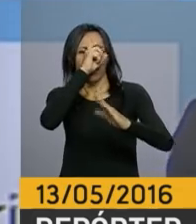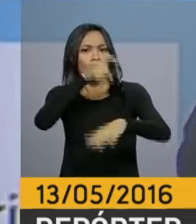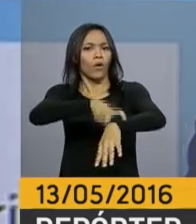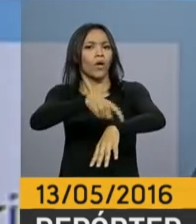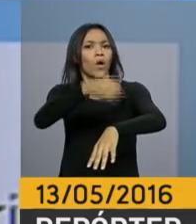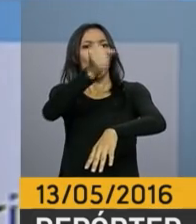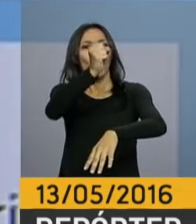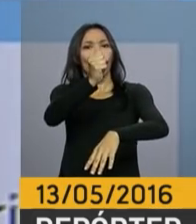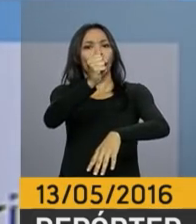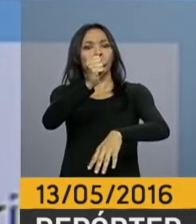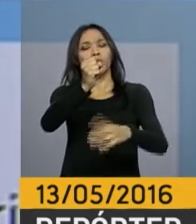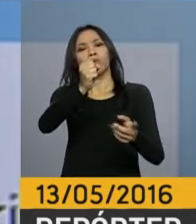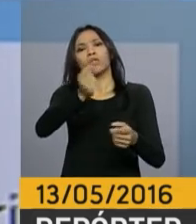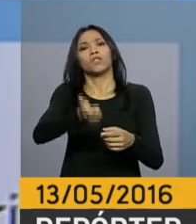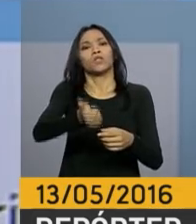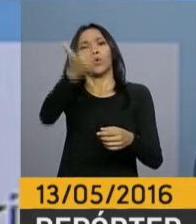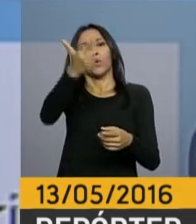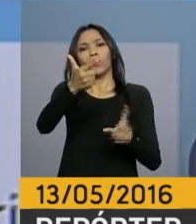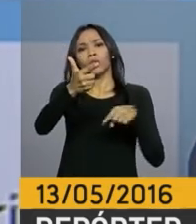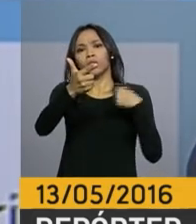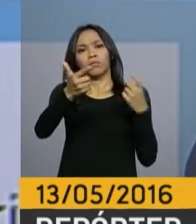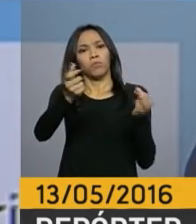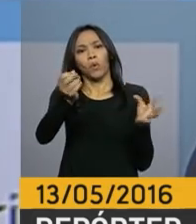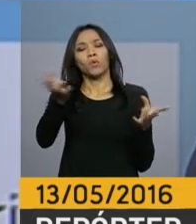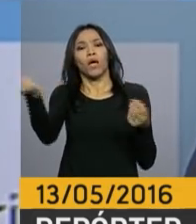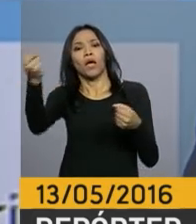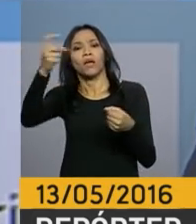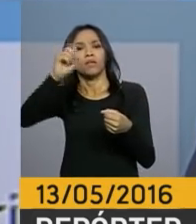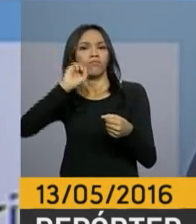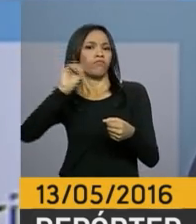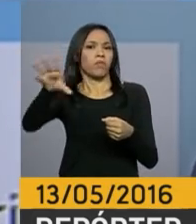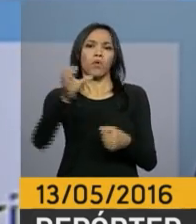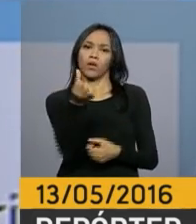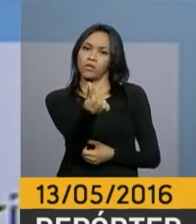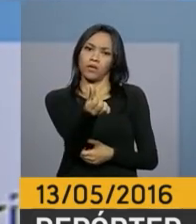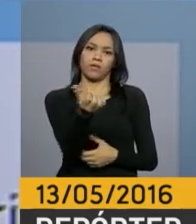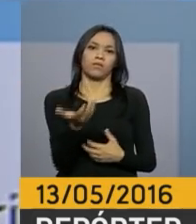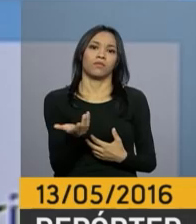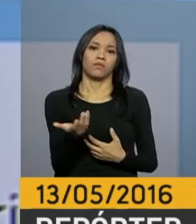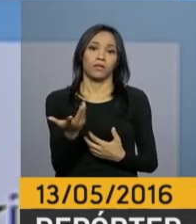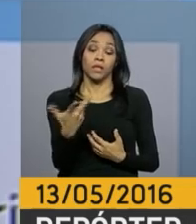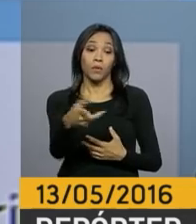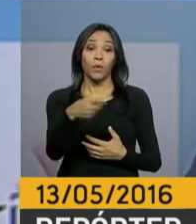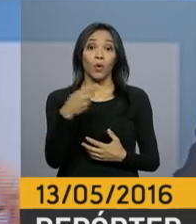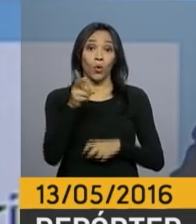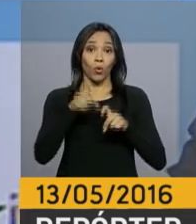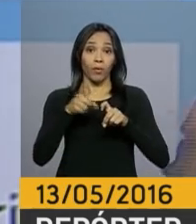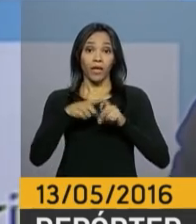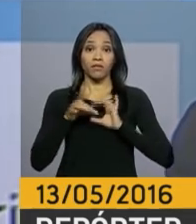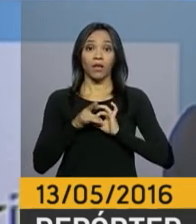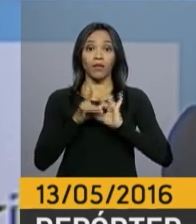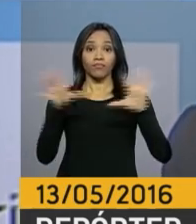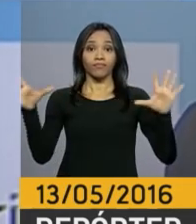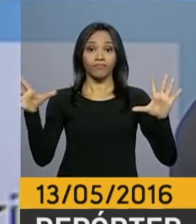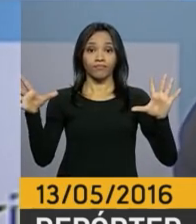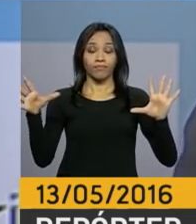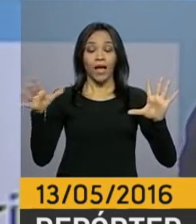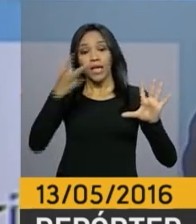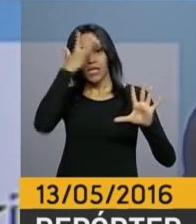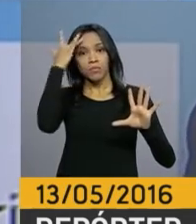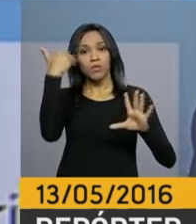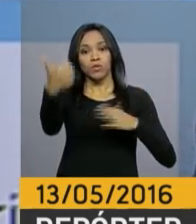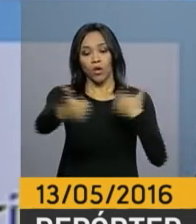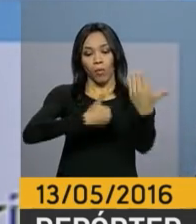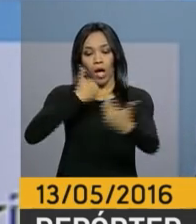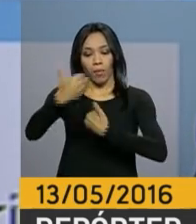manhã sai meio-dia volta às 2as sai às 6 eles estão à disposição das da da da das pessoas né não são as pessoas à disposição dos